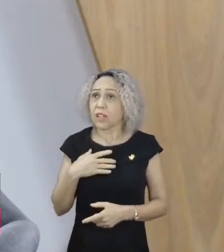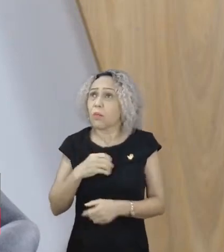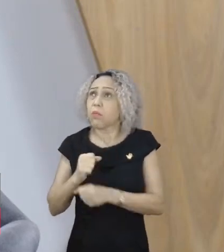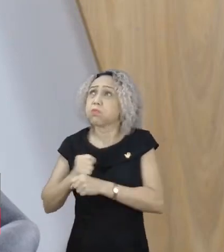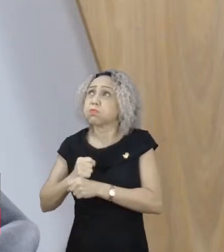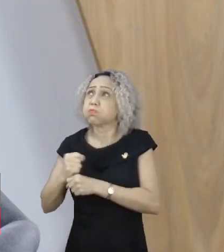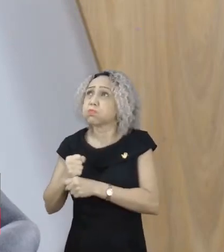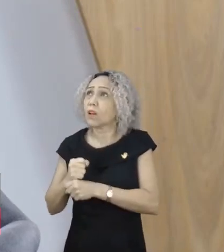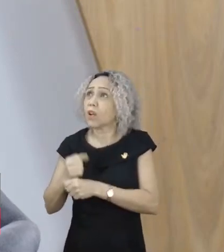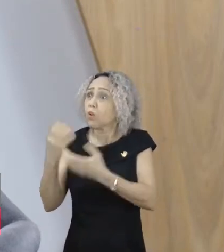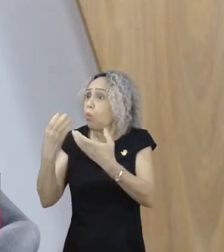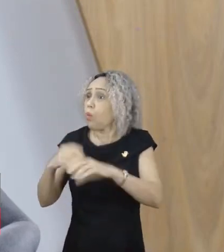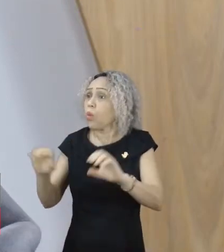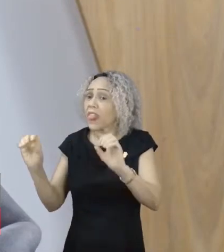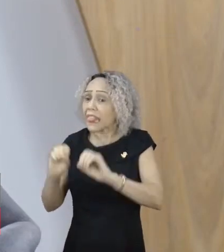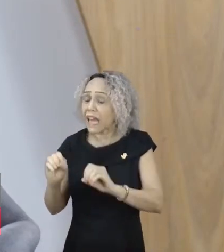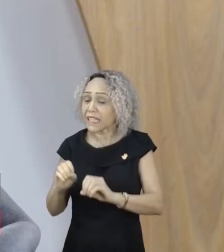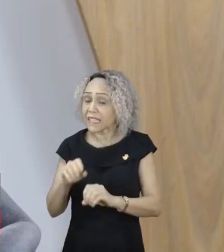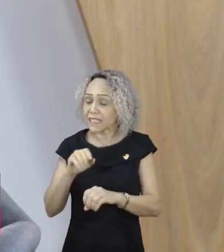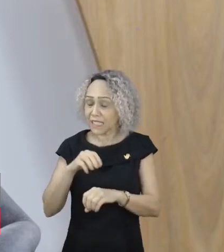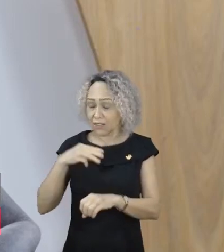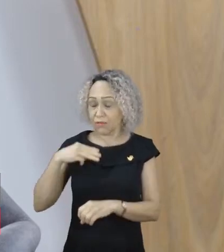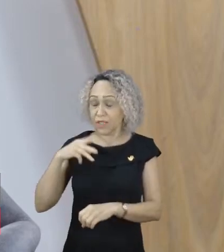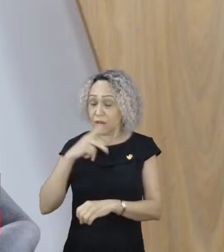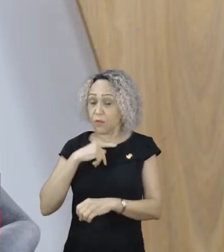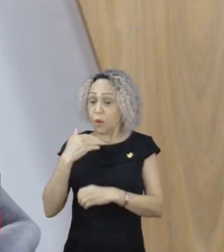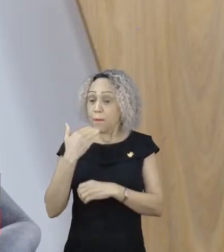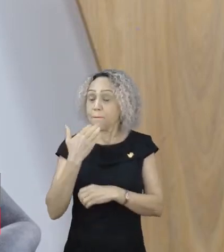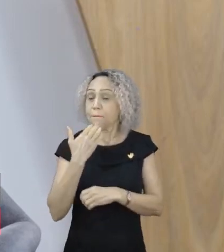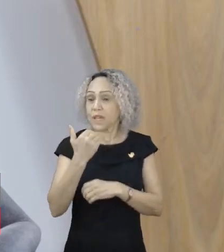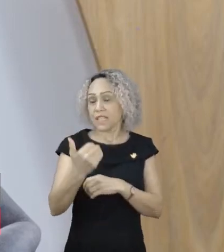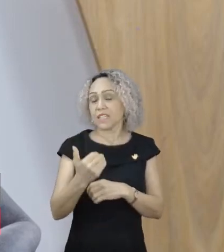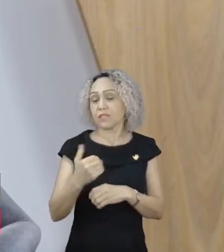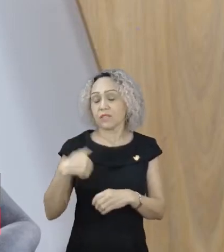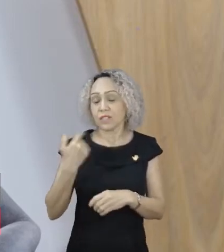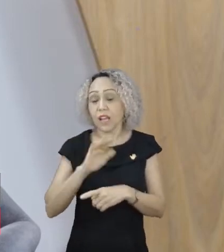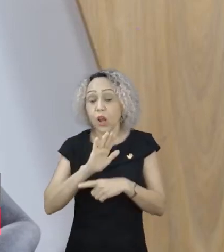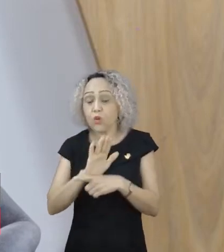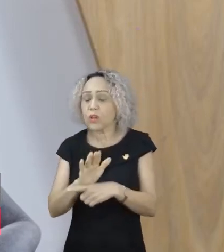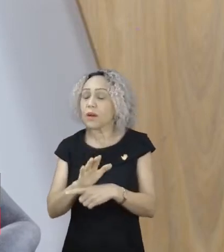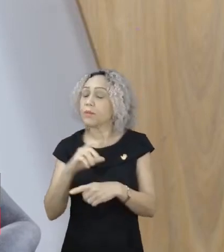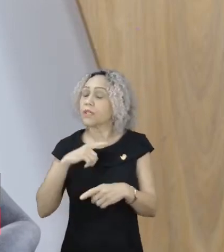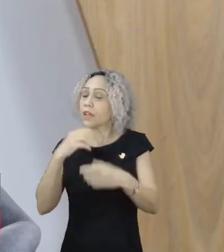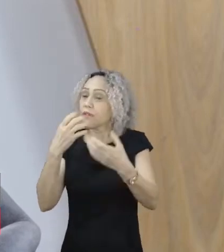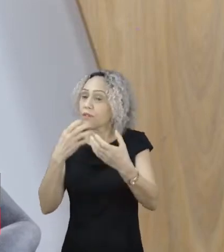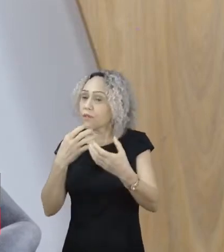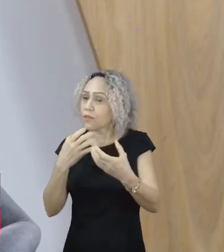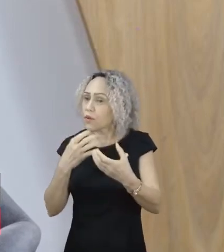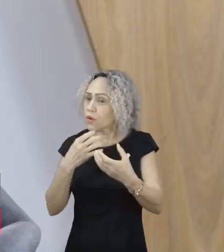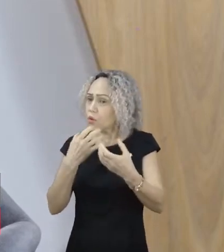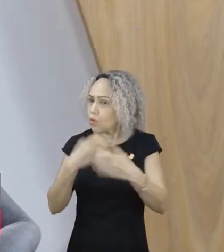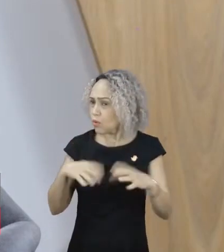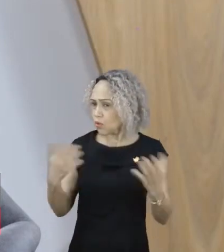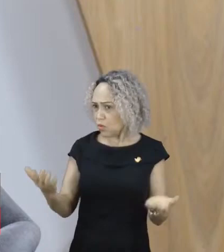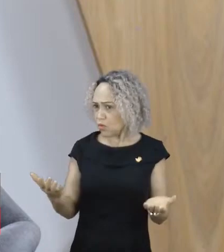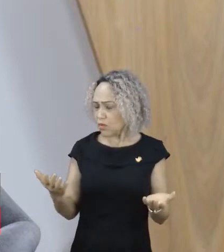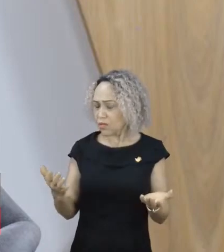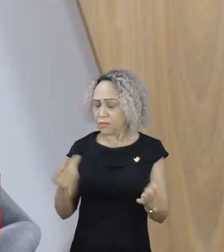E, por outro lado, a gente começou a ver que os concursos que estavam sendo feitos eram só em Brasília. E a gente falou, olha, se for só em Brasília, a gente